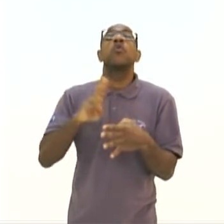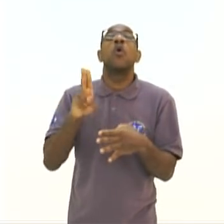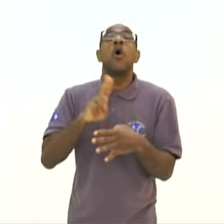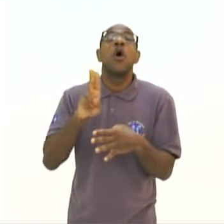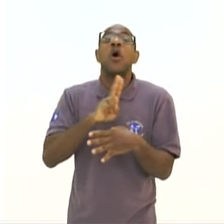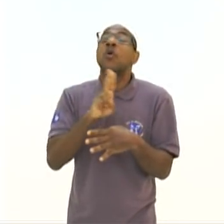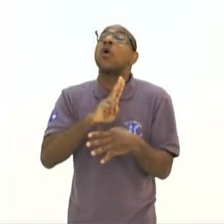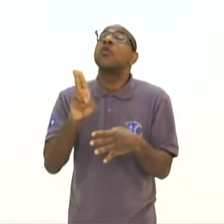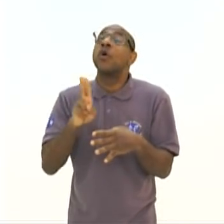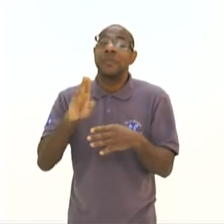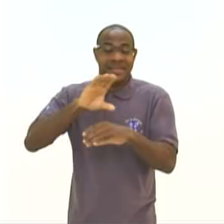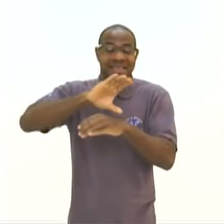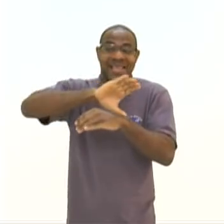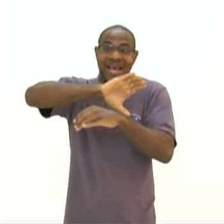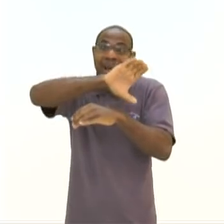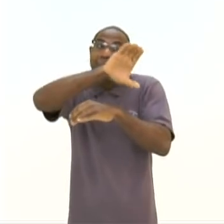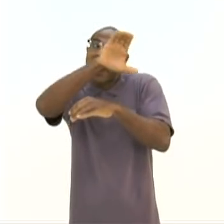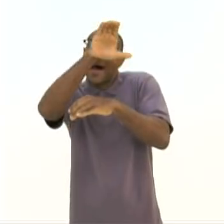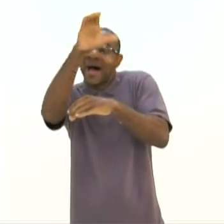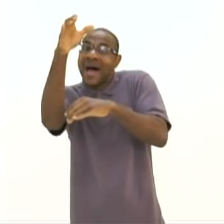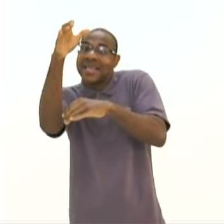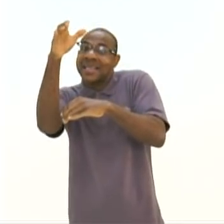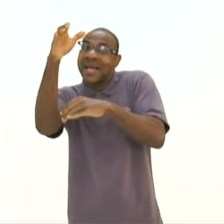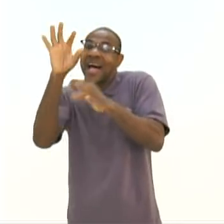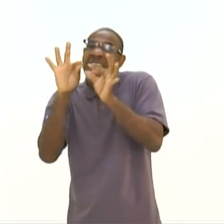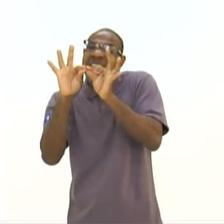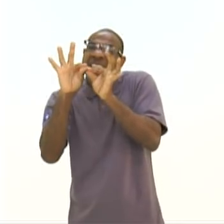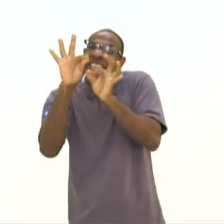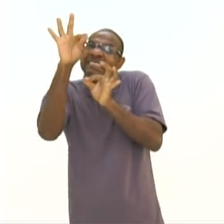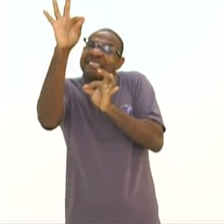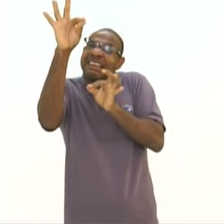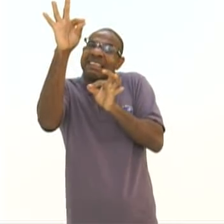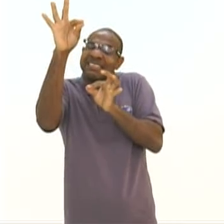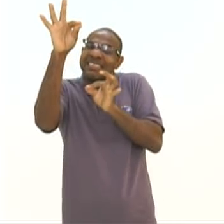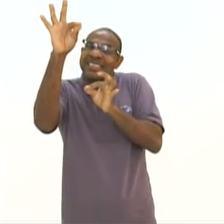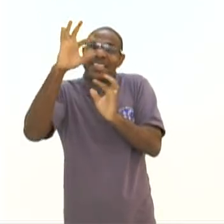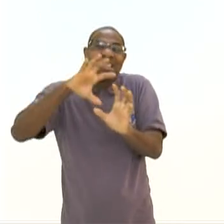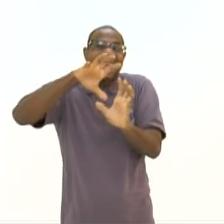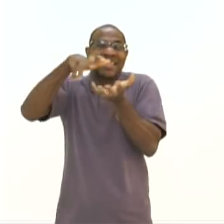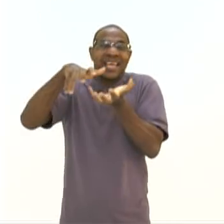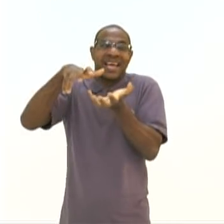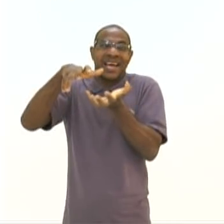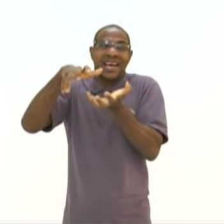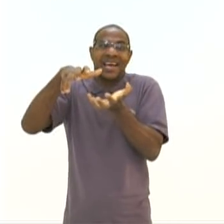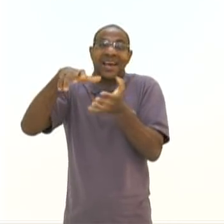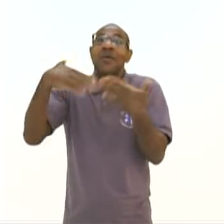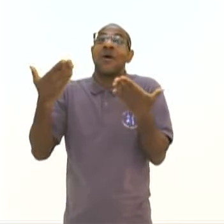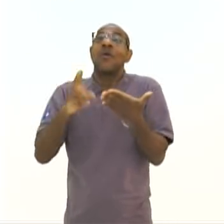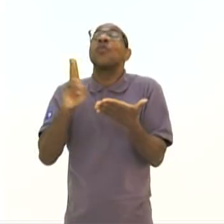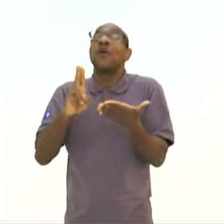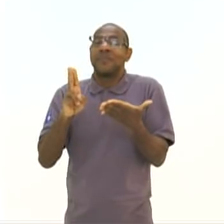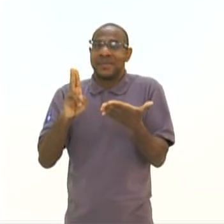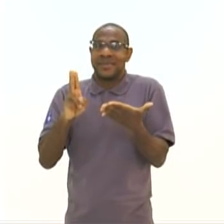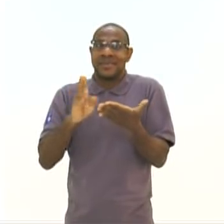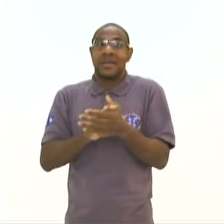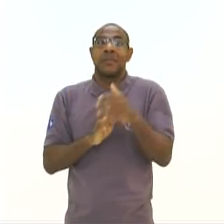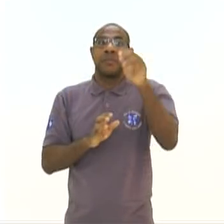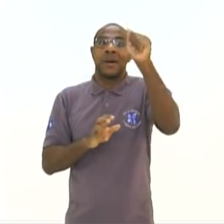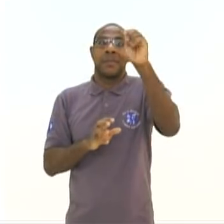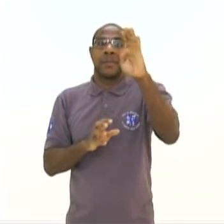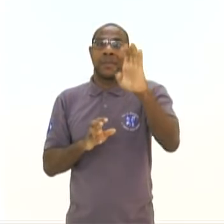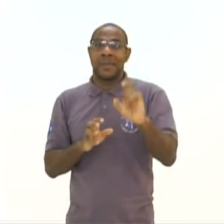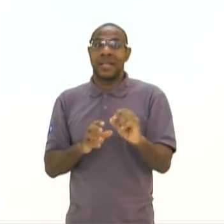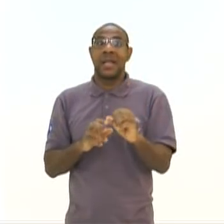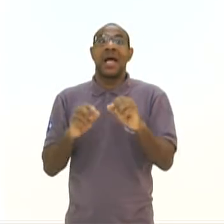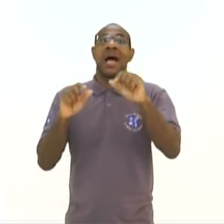da superfície terrestre? Então, eu vou dar um tempo para vocês copiarem, lembrando que essa atividade é para casa. Para a letra A, você vai pôr o nome